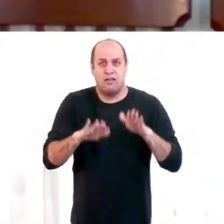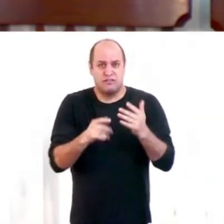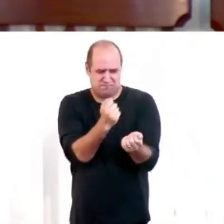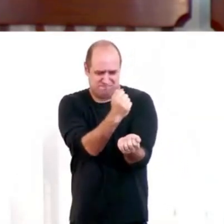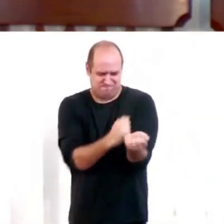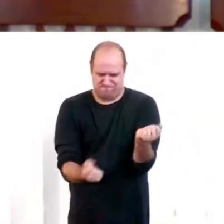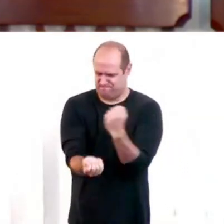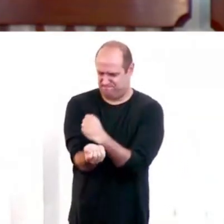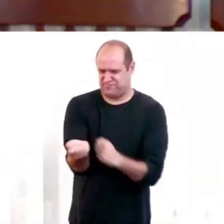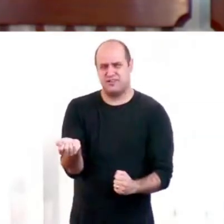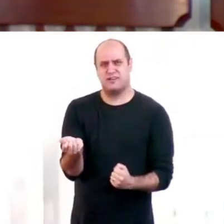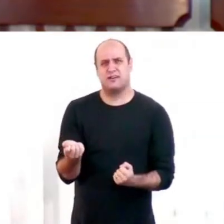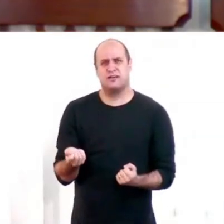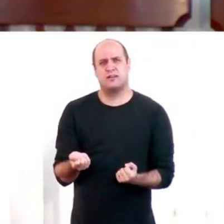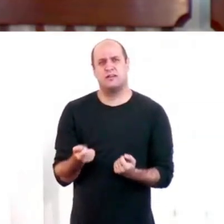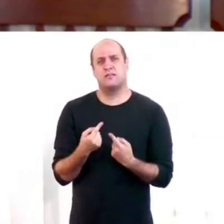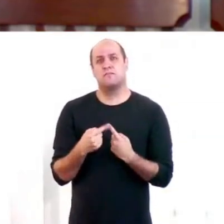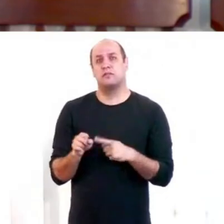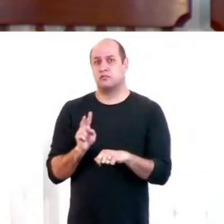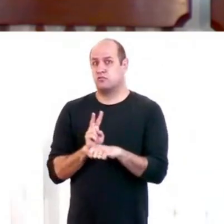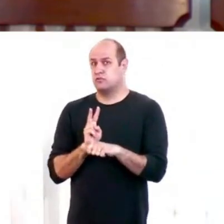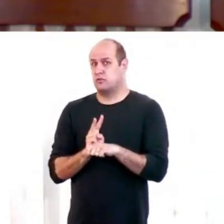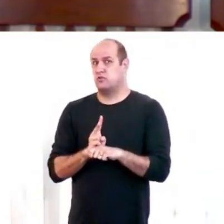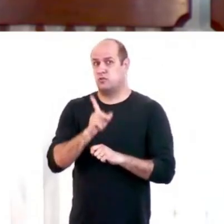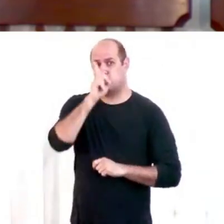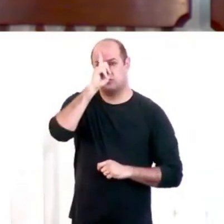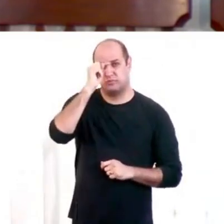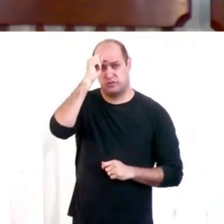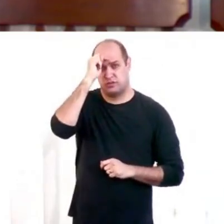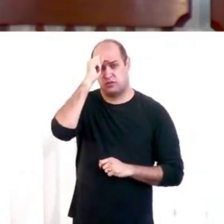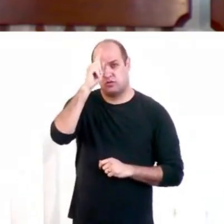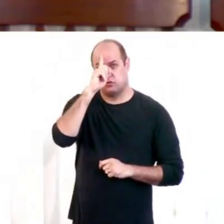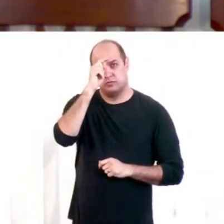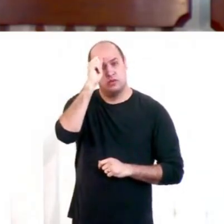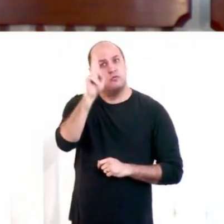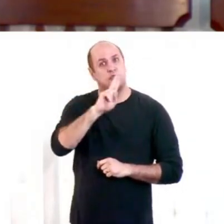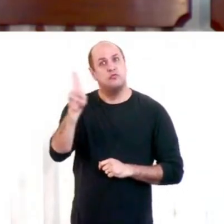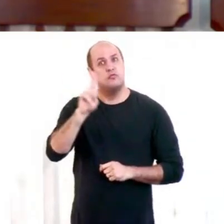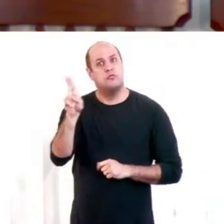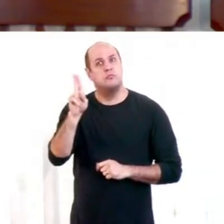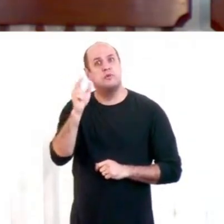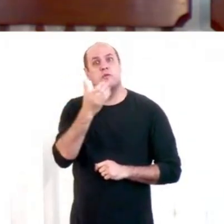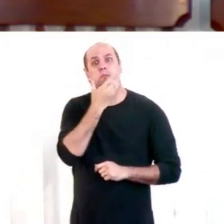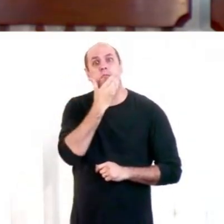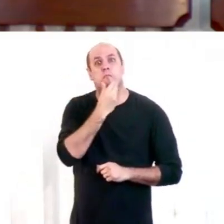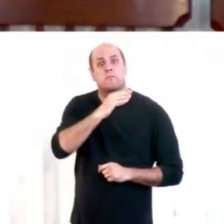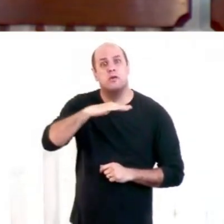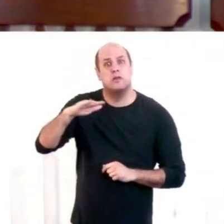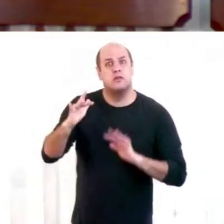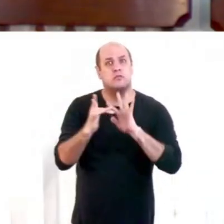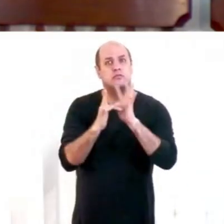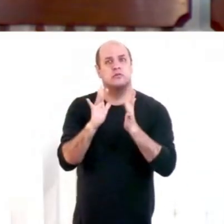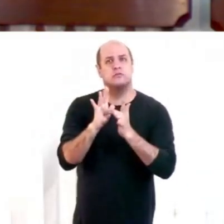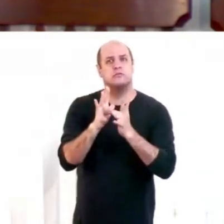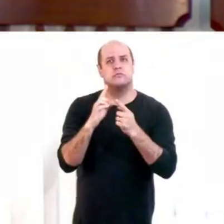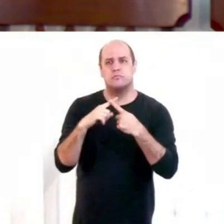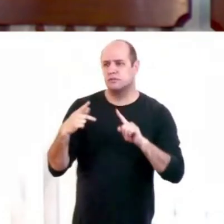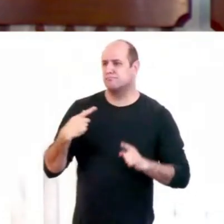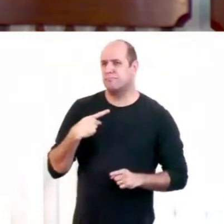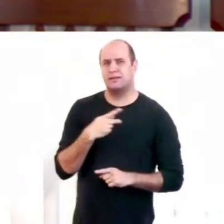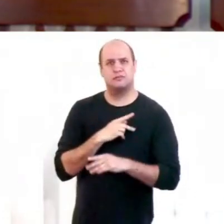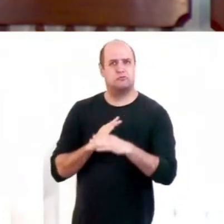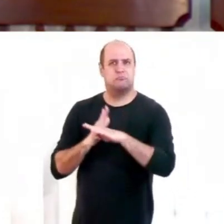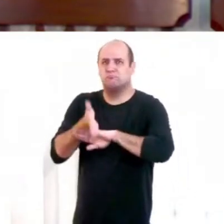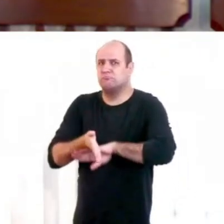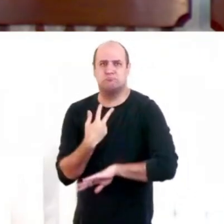estava preservada no hospital, um hospital chamado Menino Jesus, mas aonde o pastor não era bem-vindo, por muitas